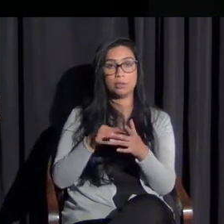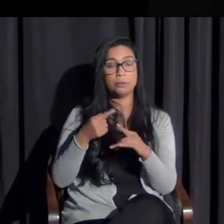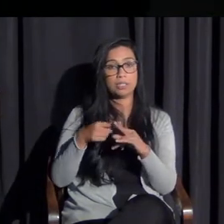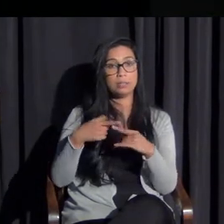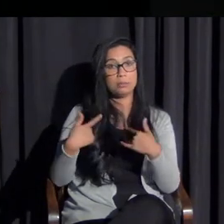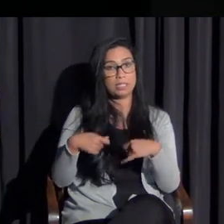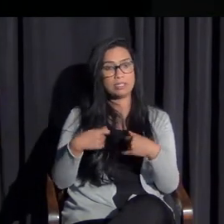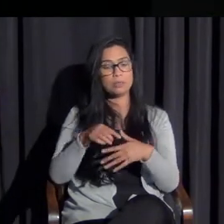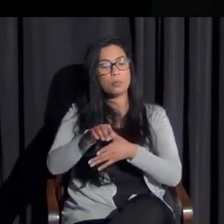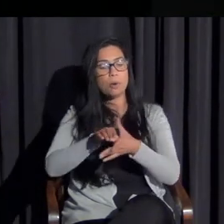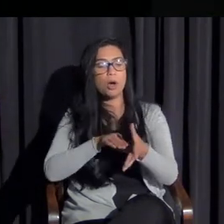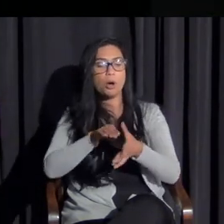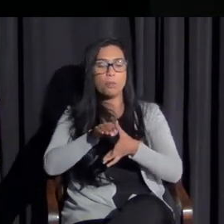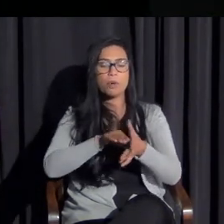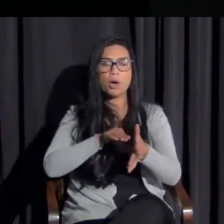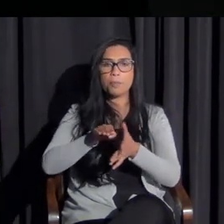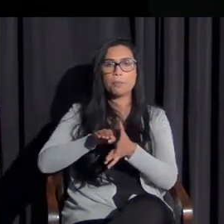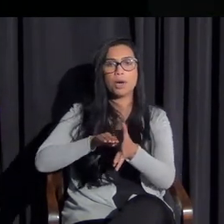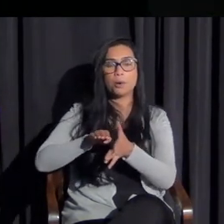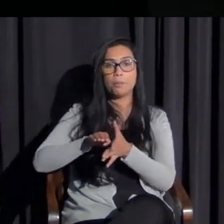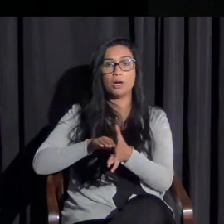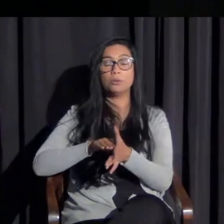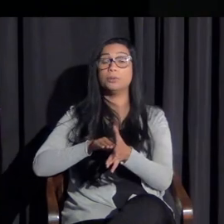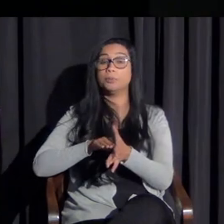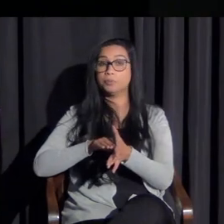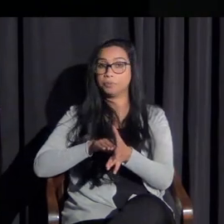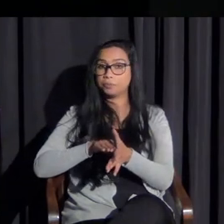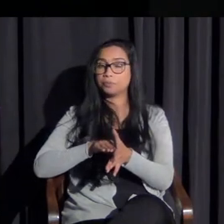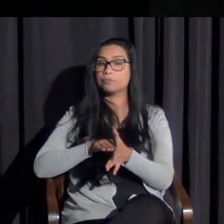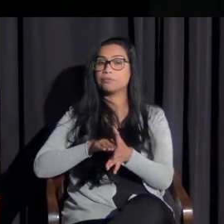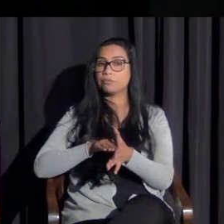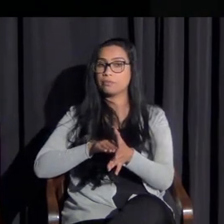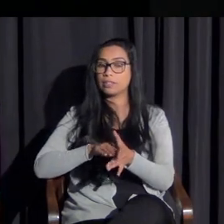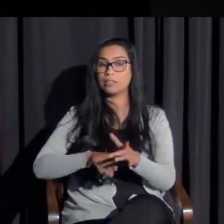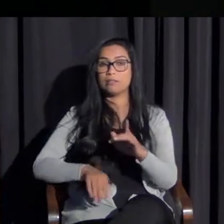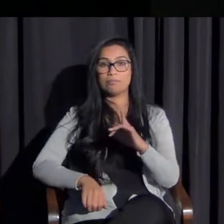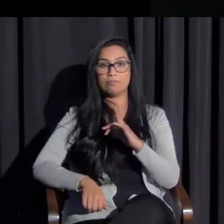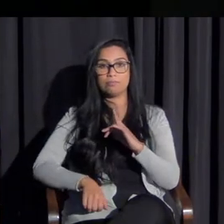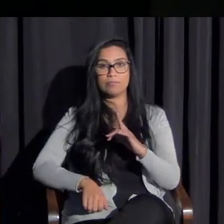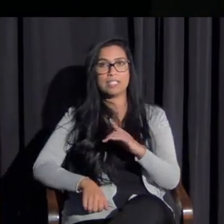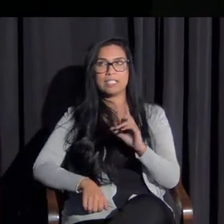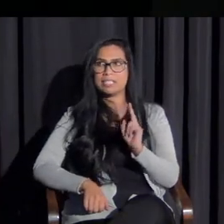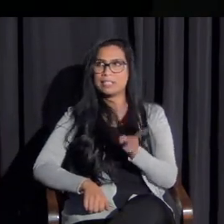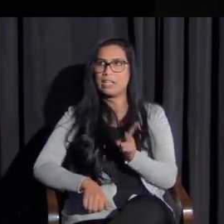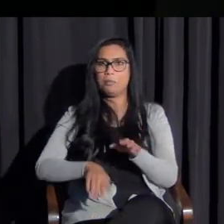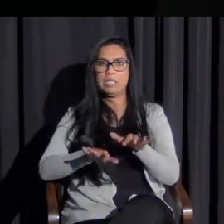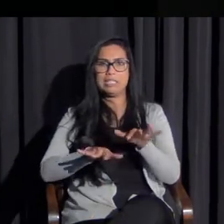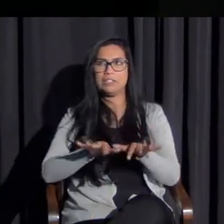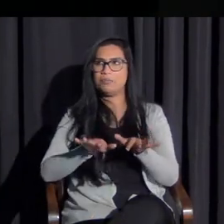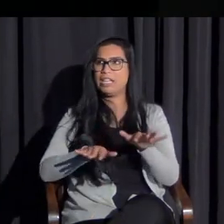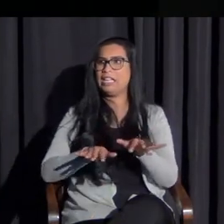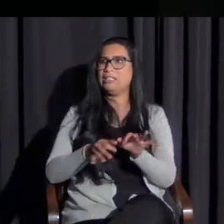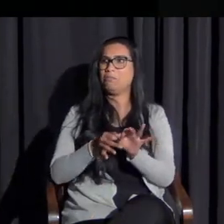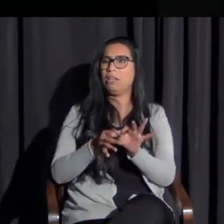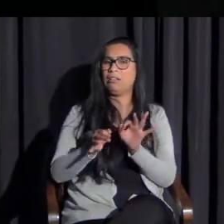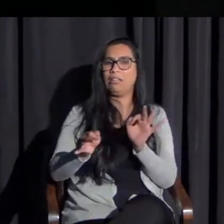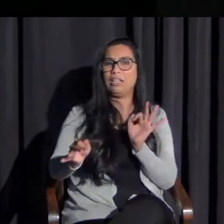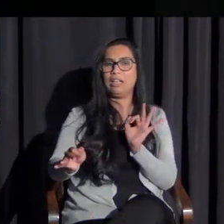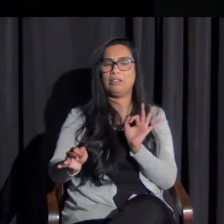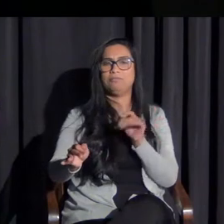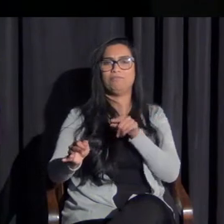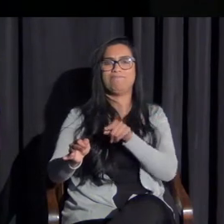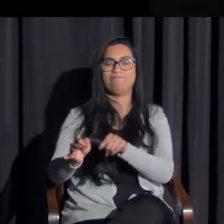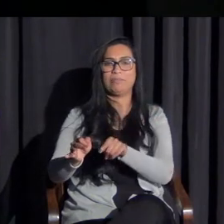orientar, né, elas têm, se estendem, como eu comentava com vocês, isso, essas imagens são